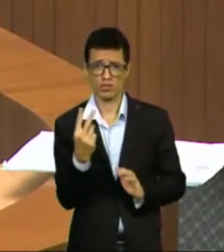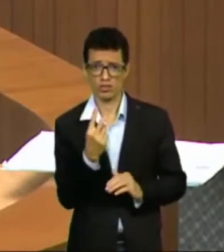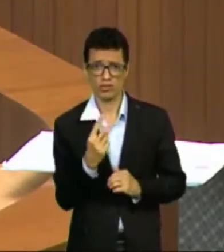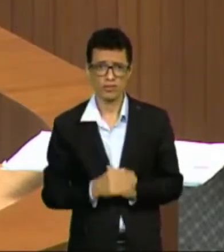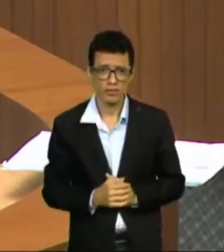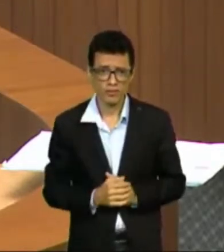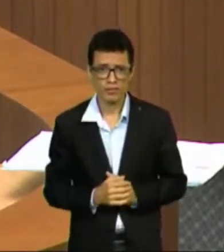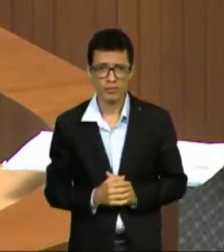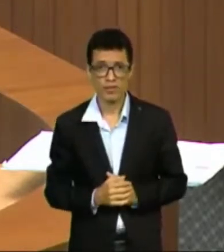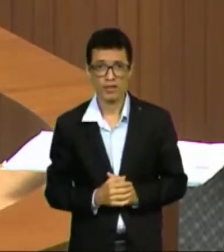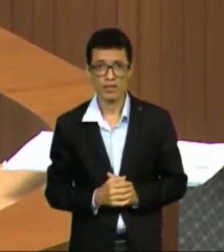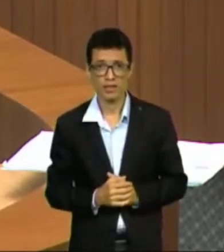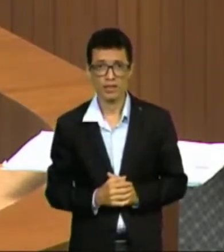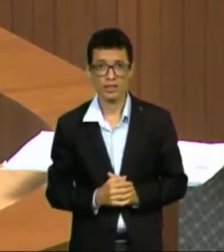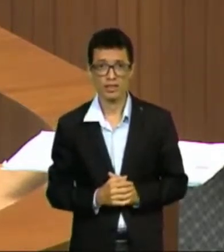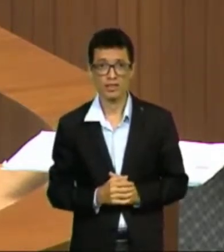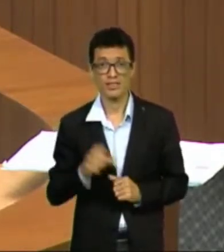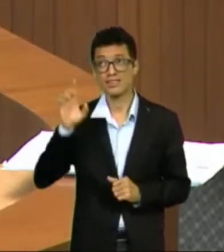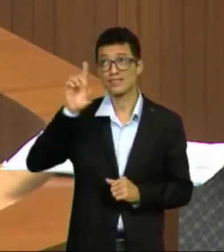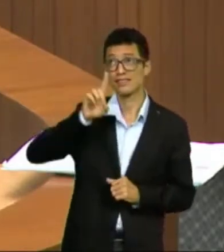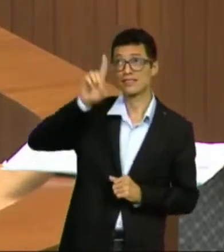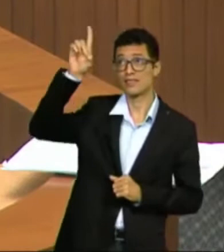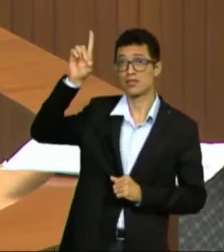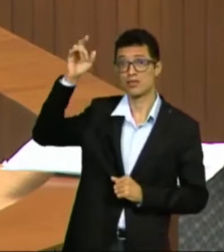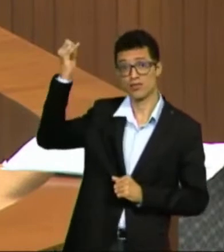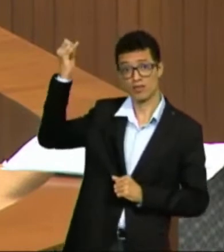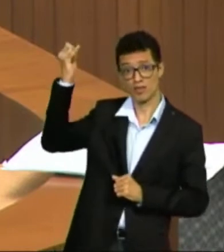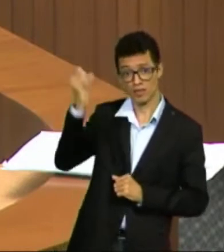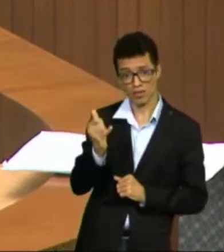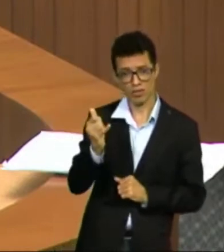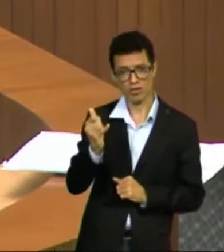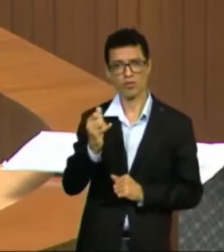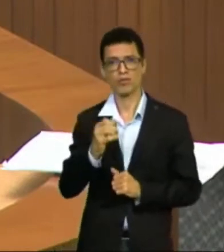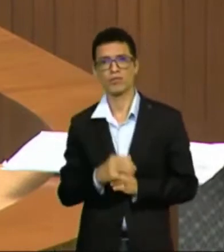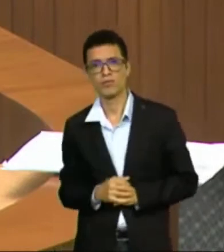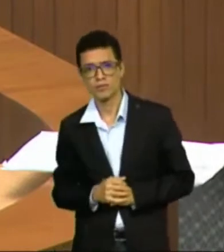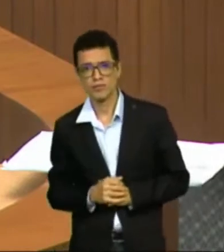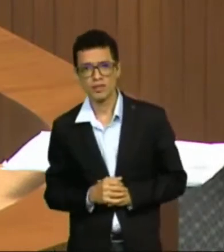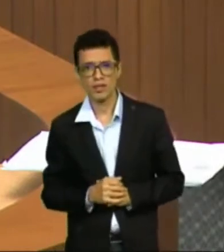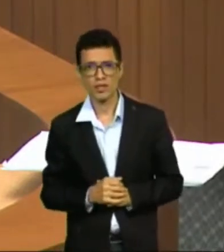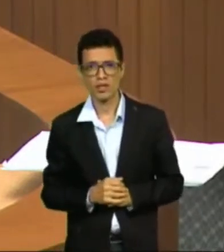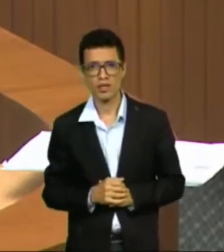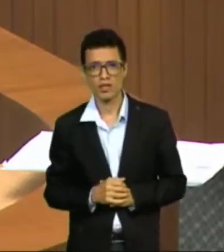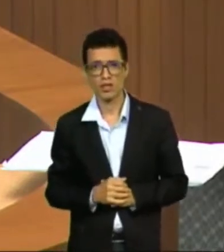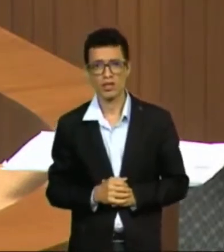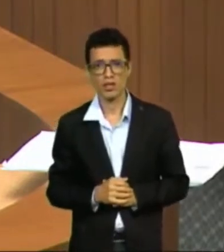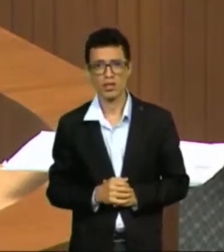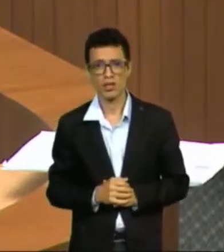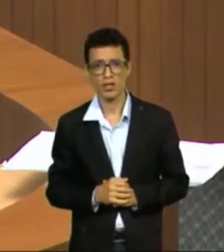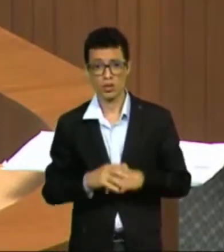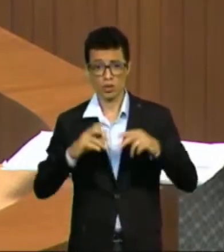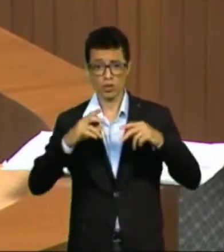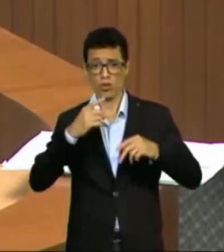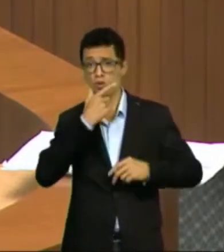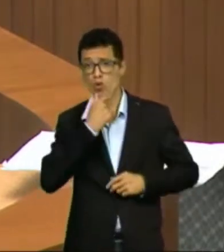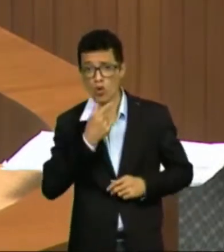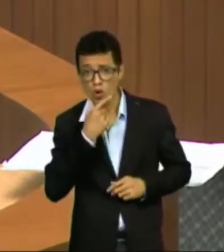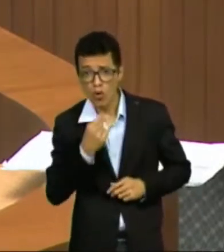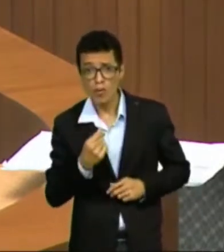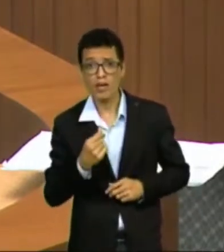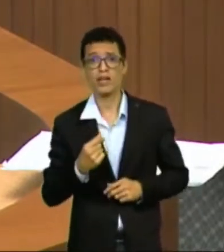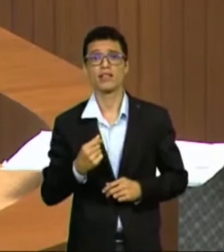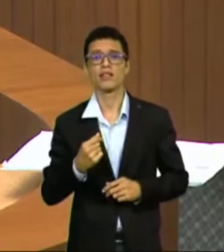então disse o Senhor Deus, eis que o homem é como um de nós, sabendo o bem e o mal.